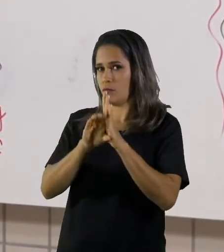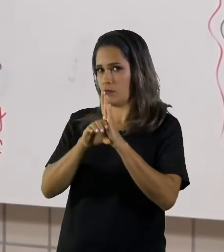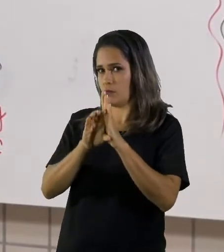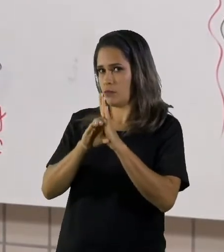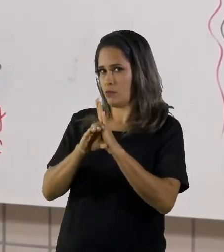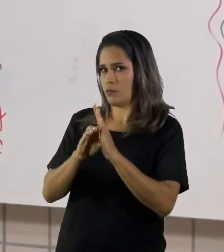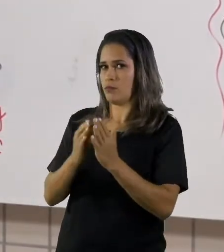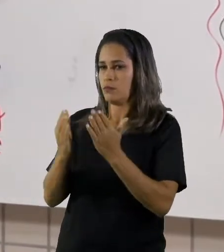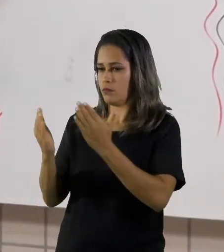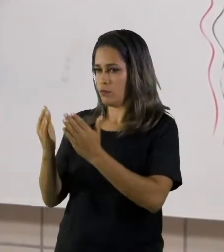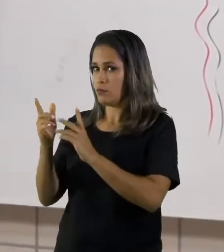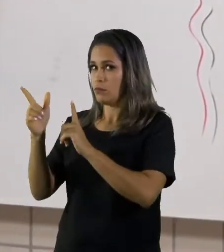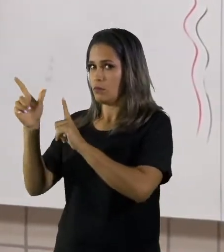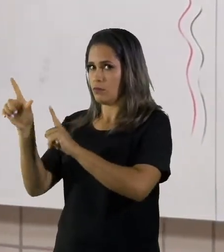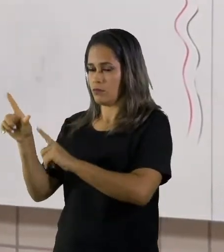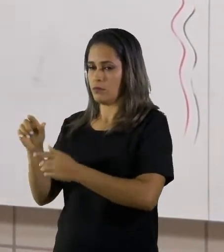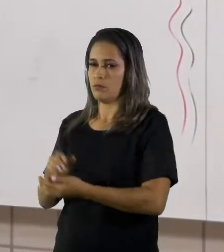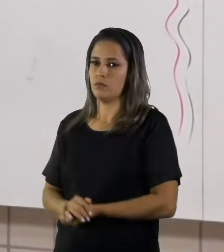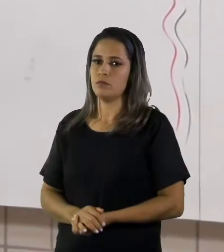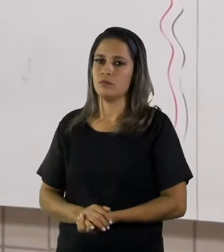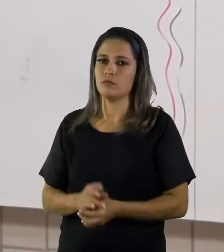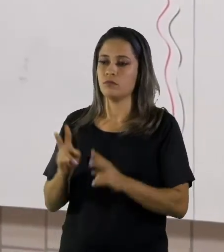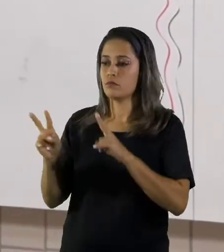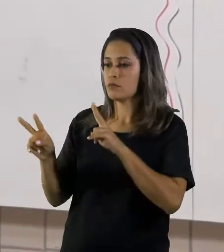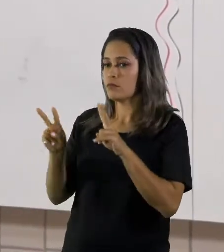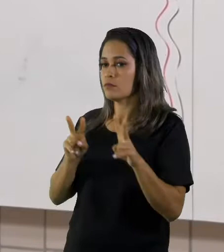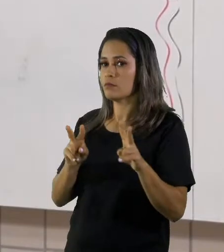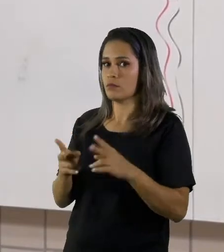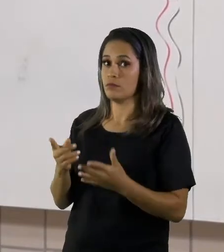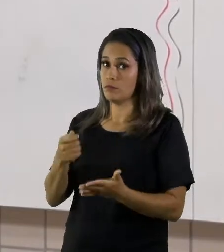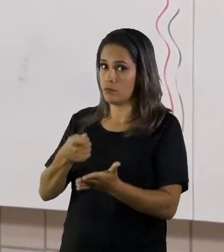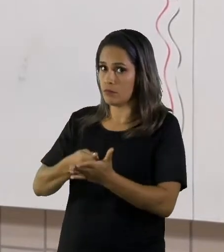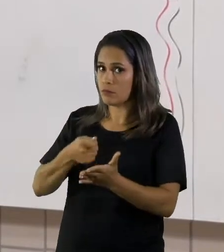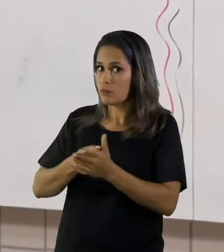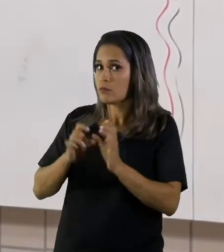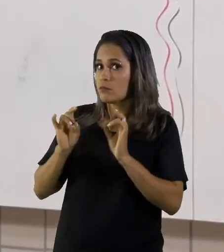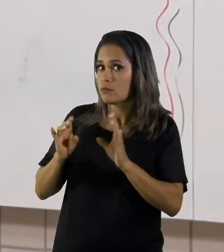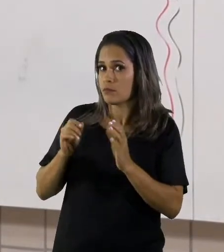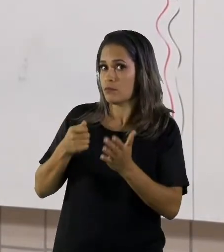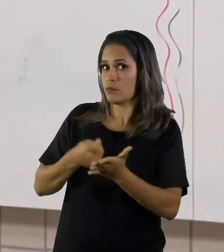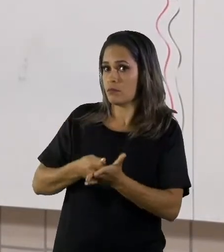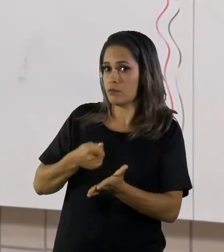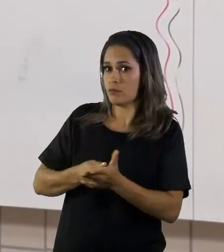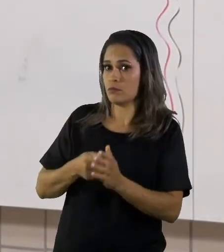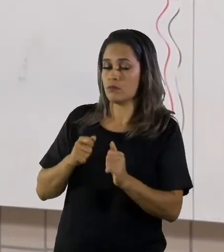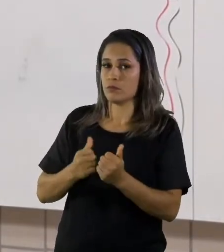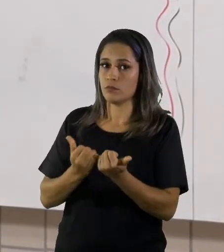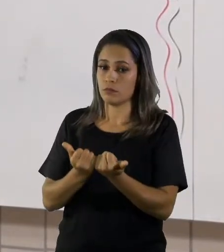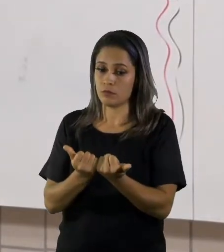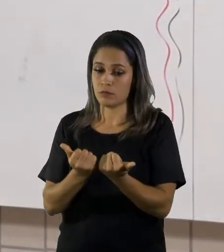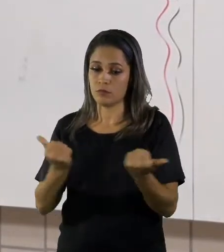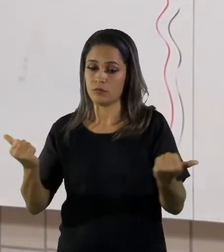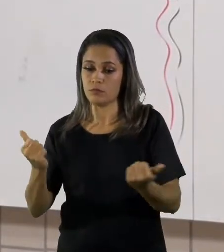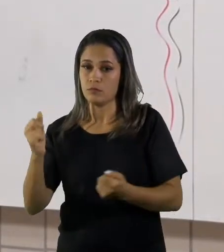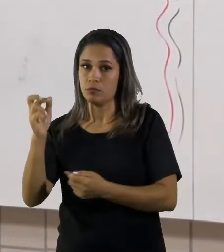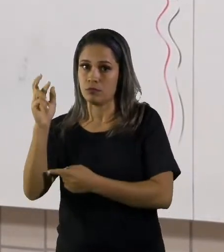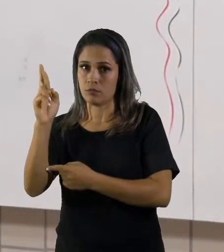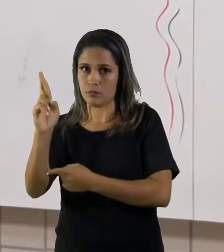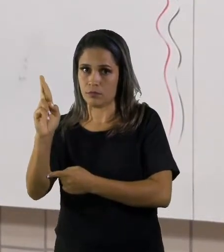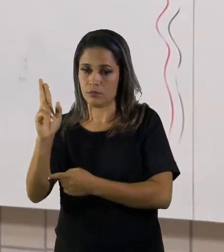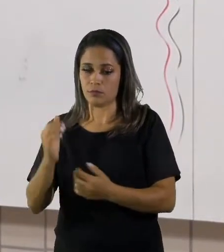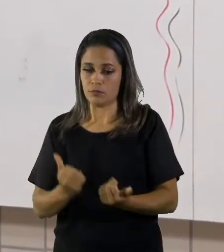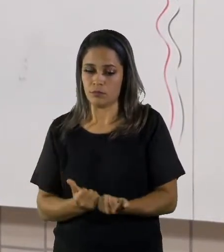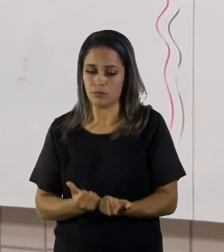perspectiva. Lembrando que isso só pode ser garantido porque a reta R é paralela à